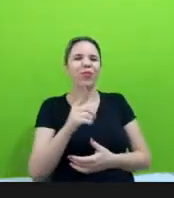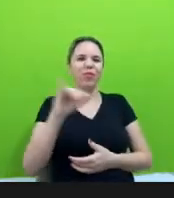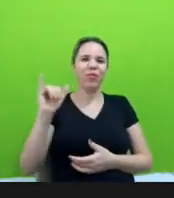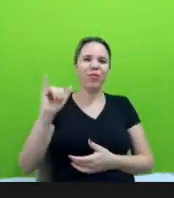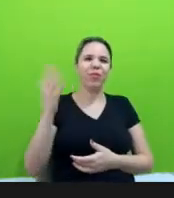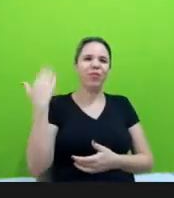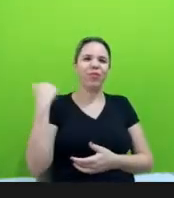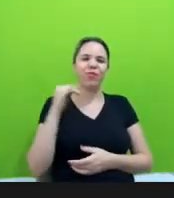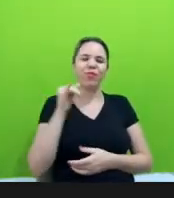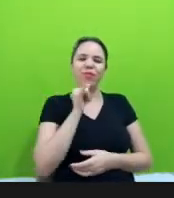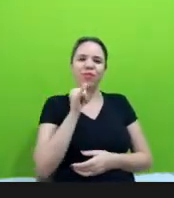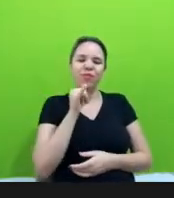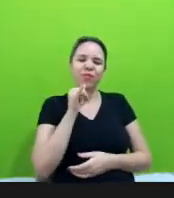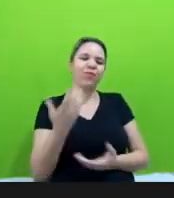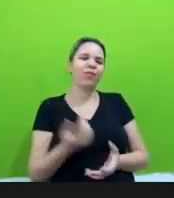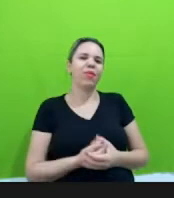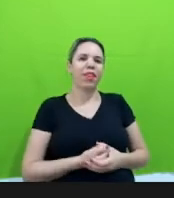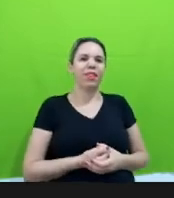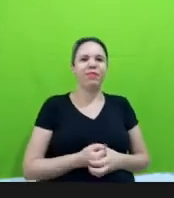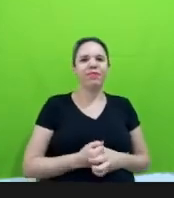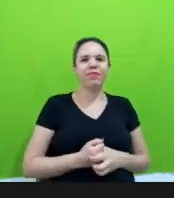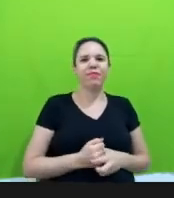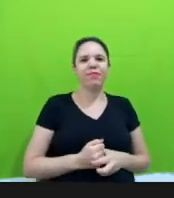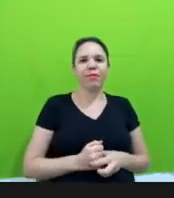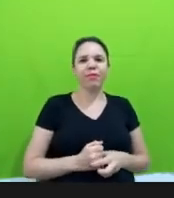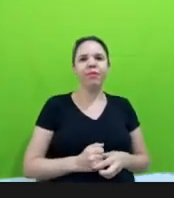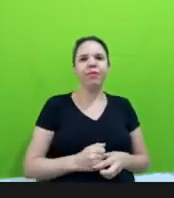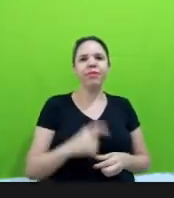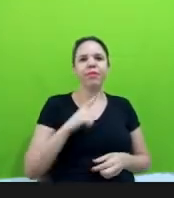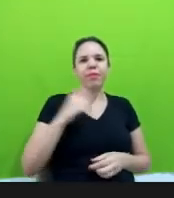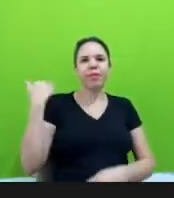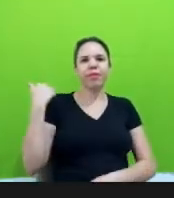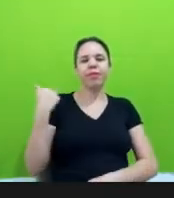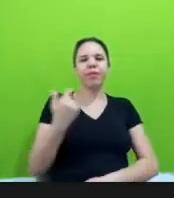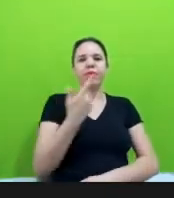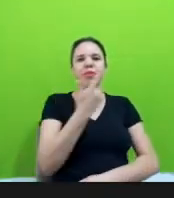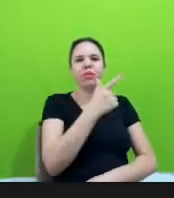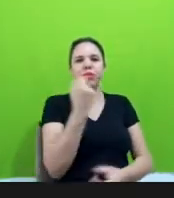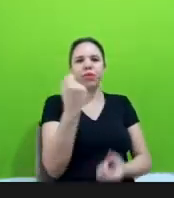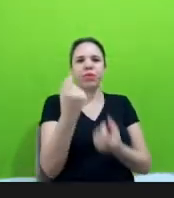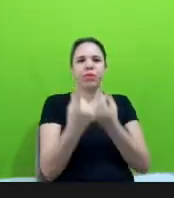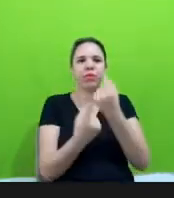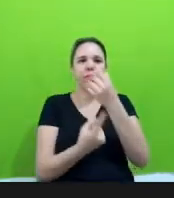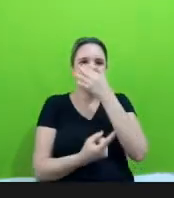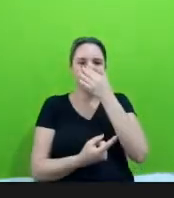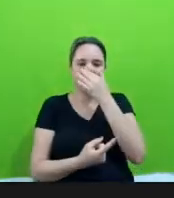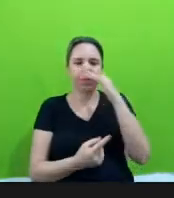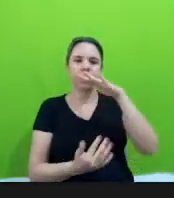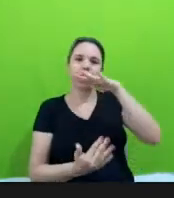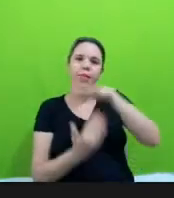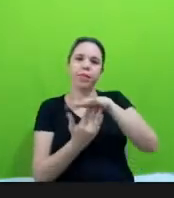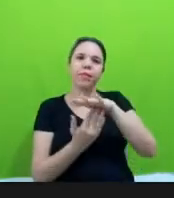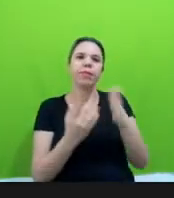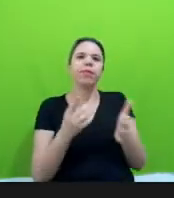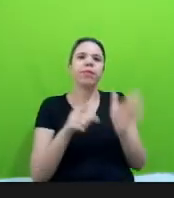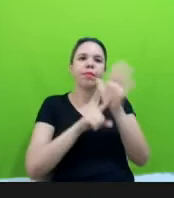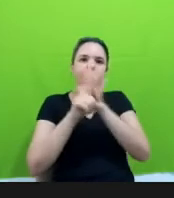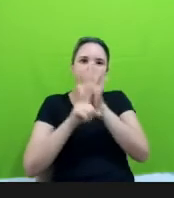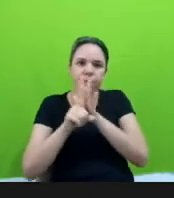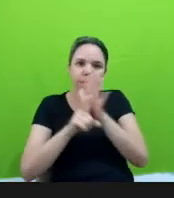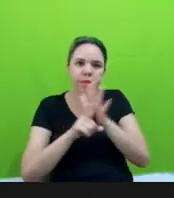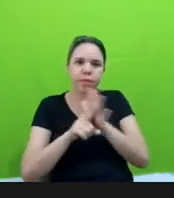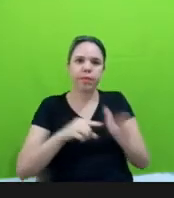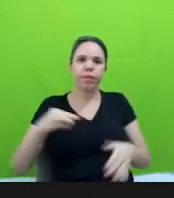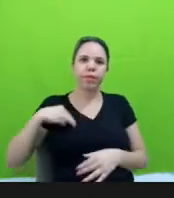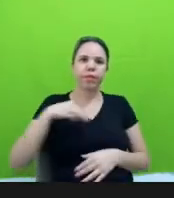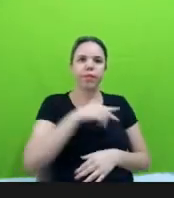forma flagrante, e haver algum ou outro inquérito civil, é o teto. Um inquérito civil do Ministério Público Estadual é onde